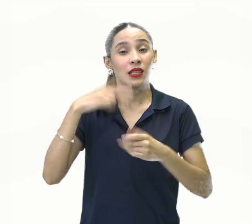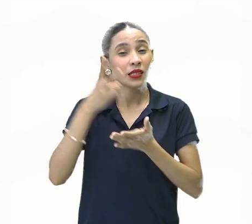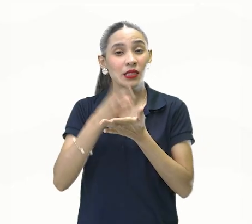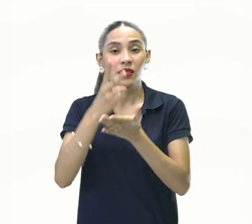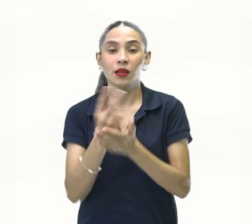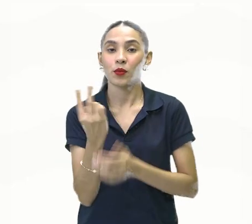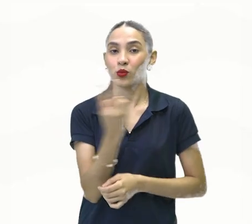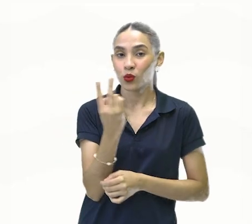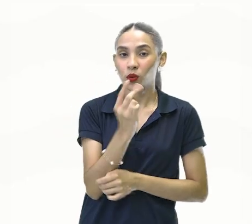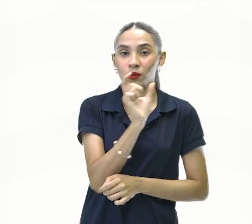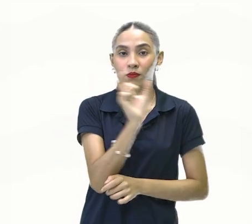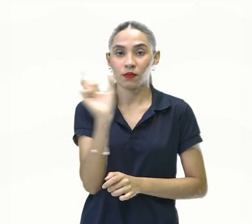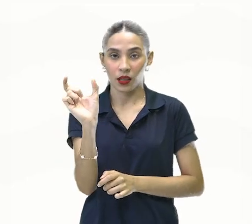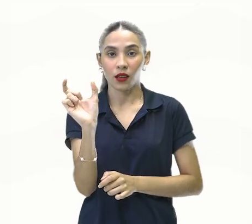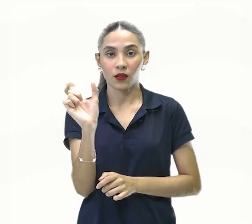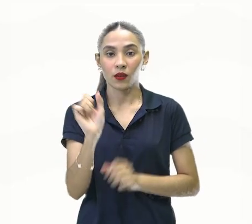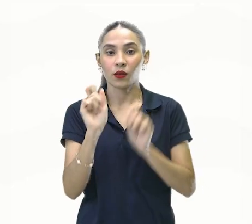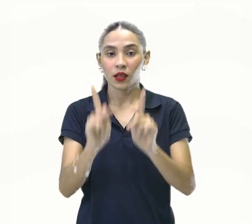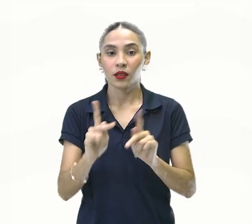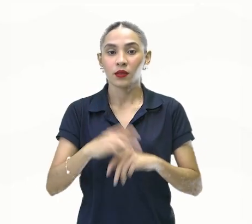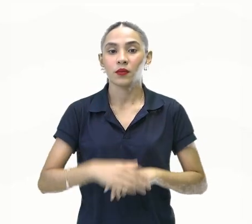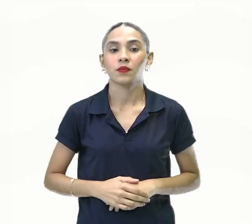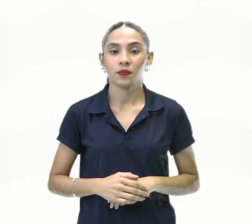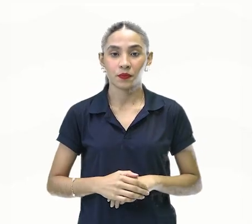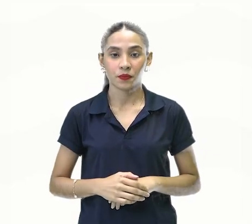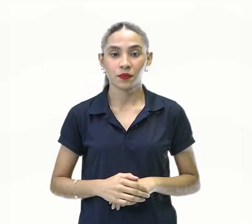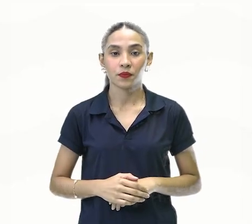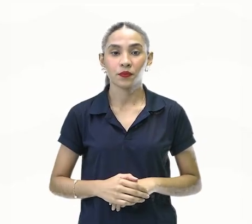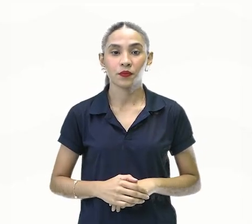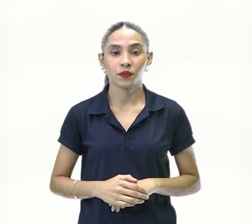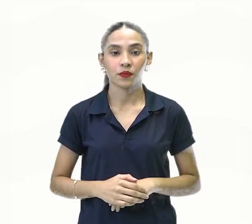dessas duas formas aqui, tá? O present continuous.